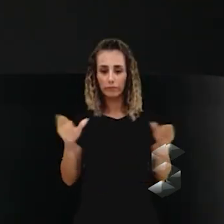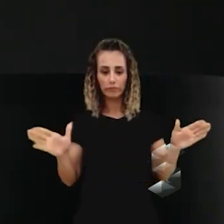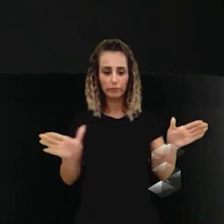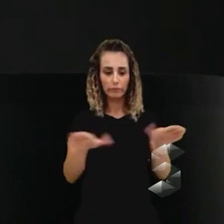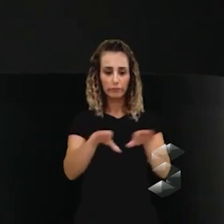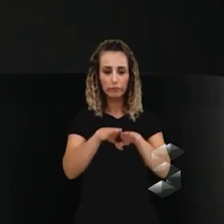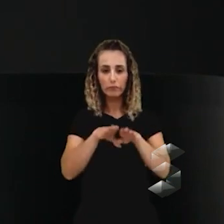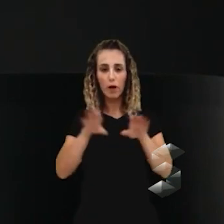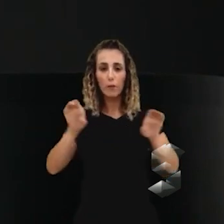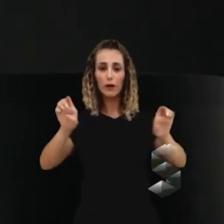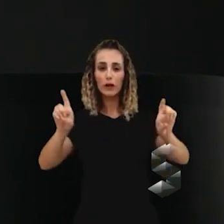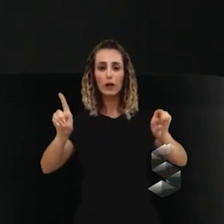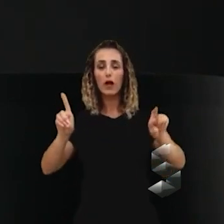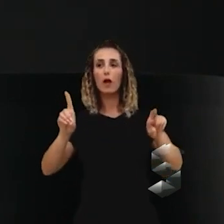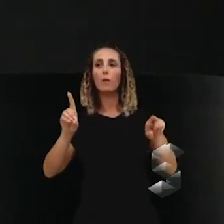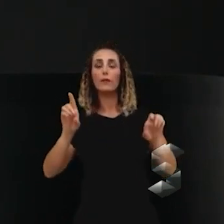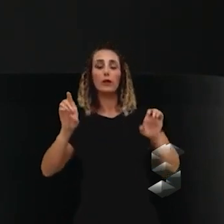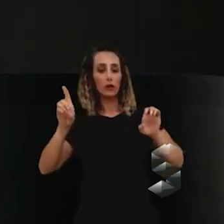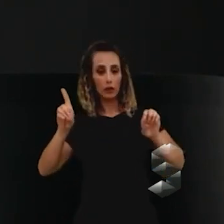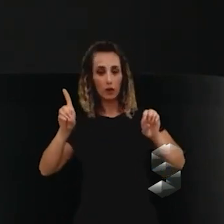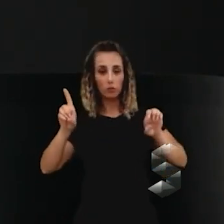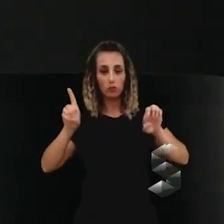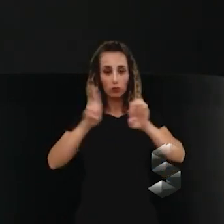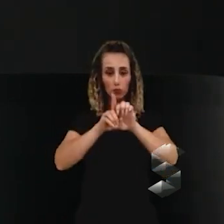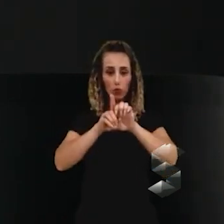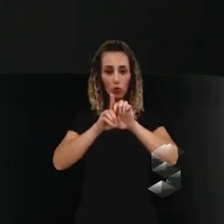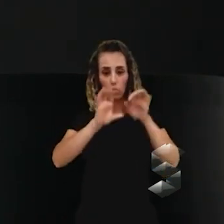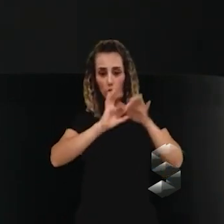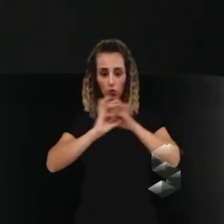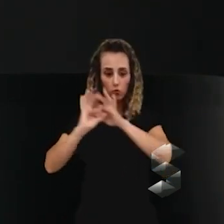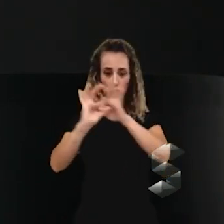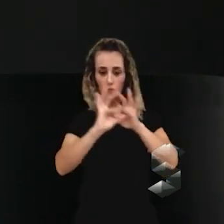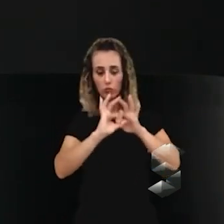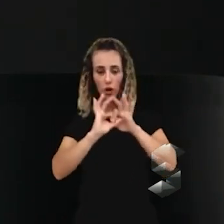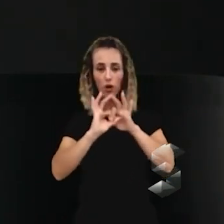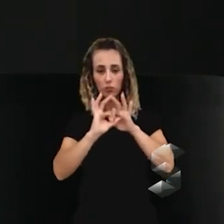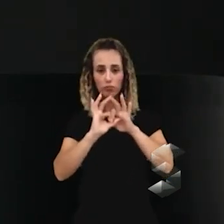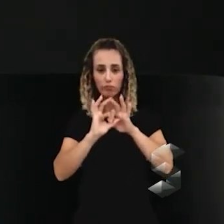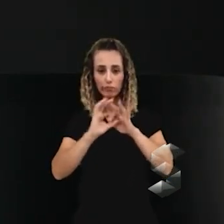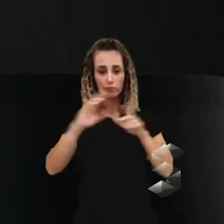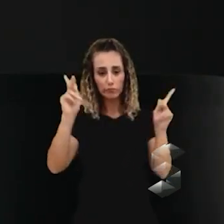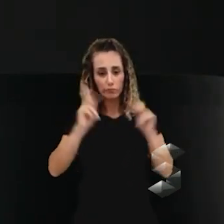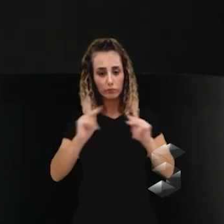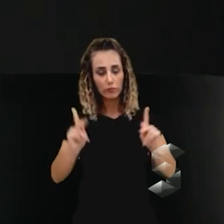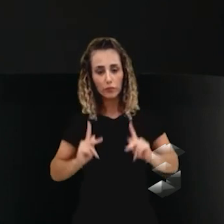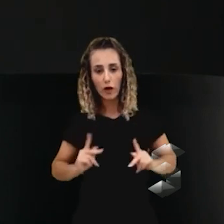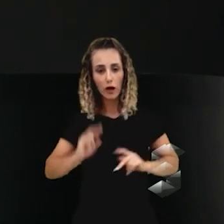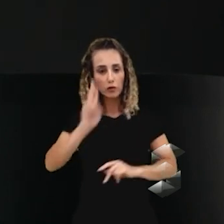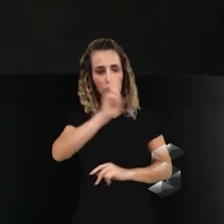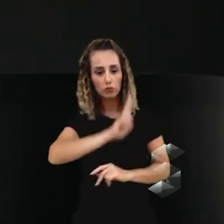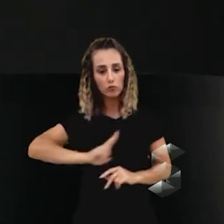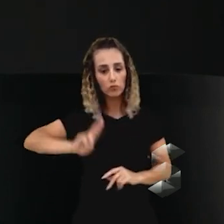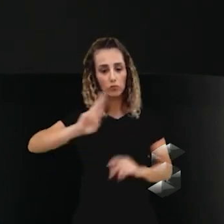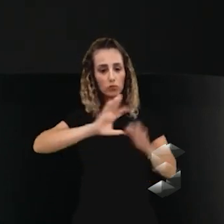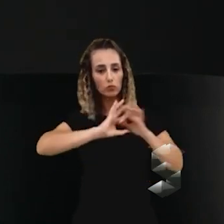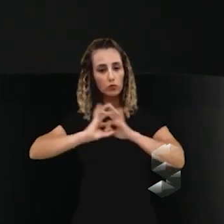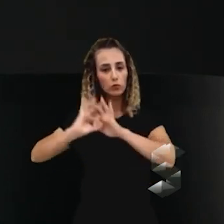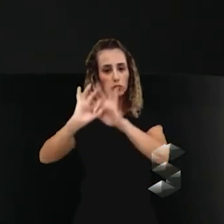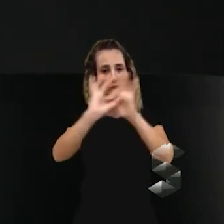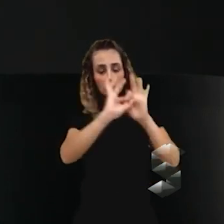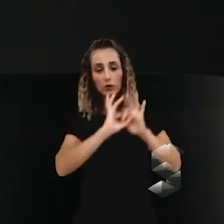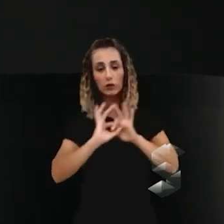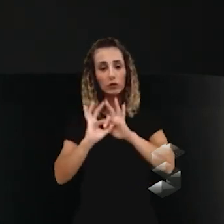Vilhena. Precisamos de paz, precisamos de honestidade, precisamos de